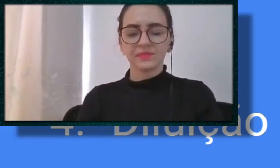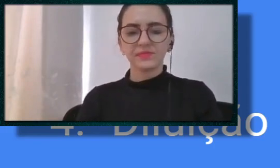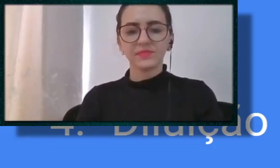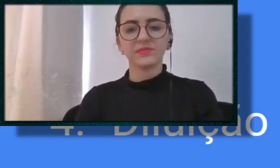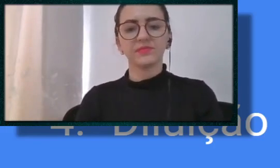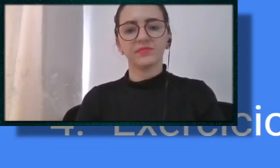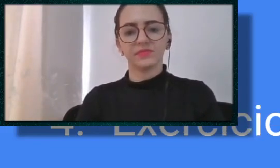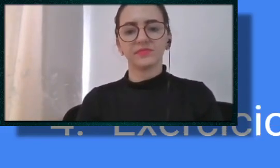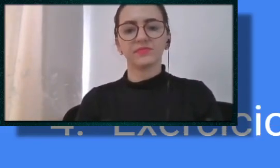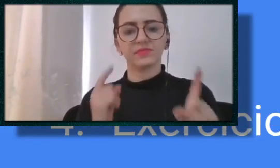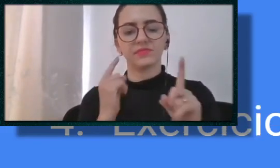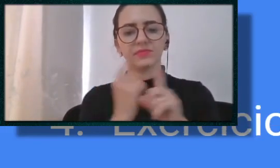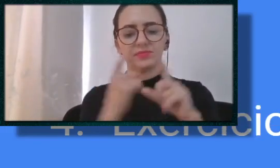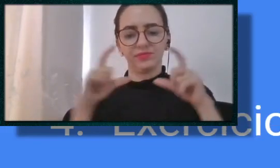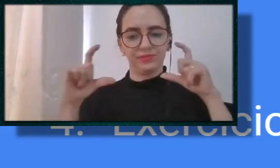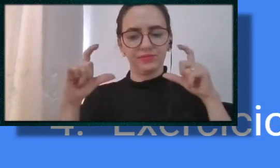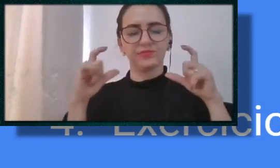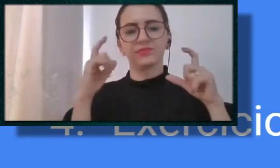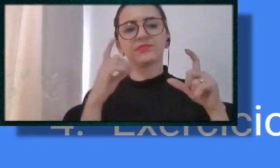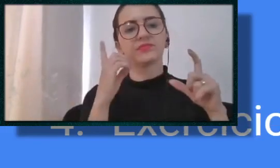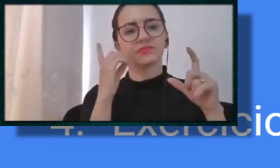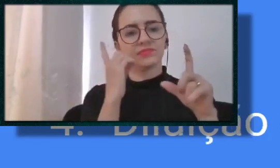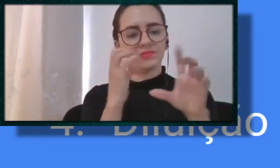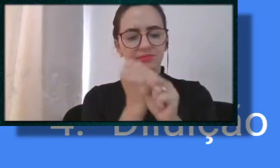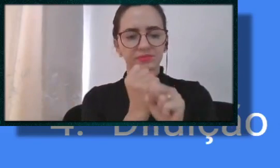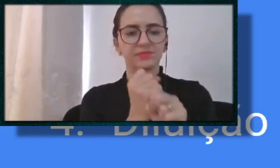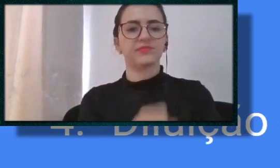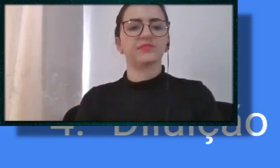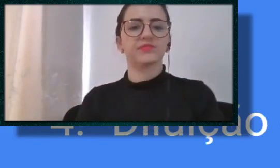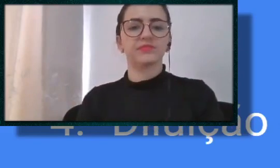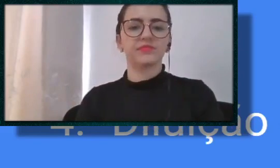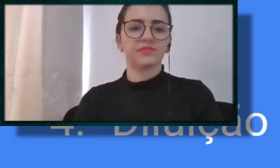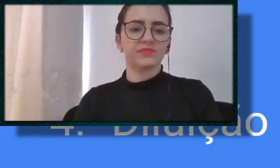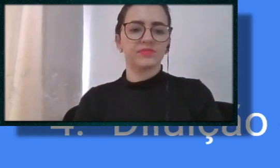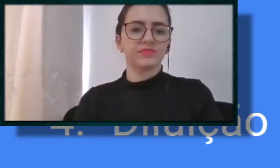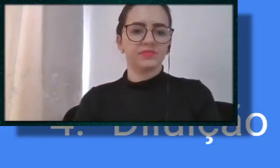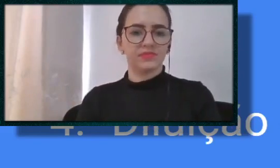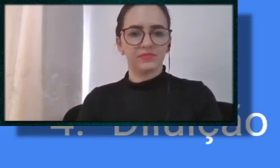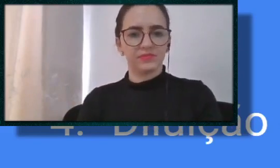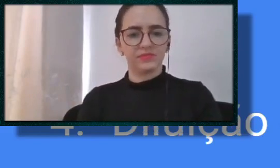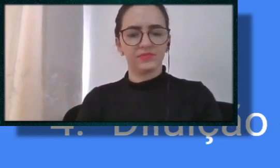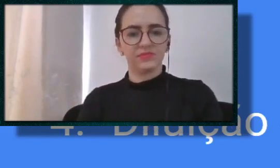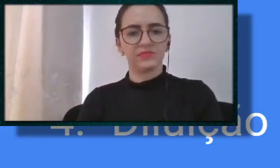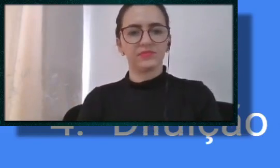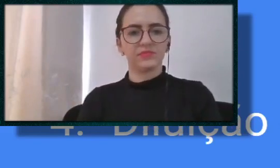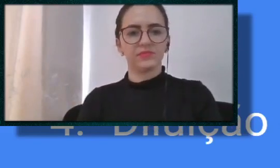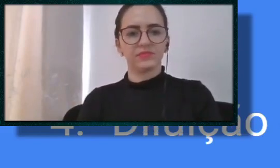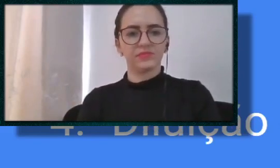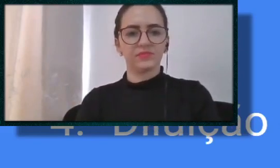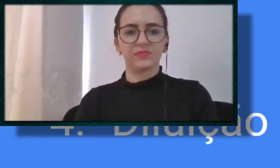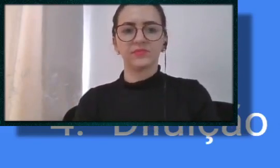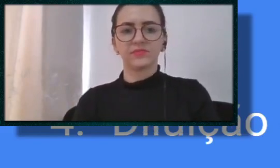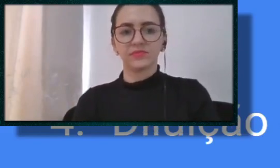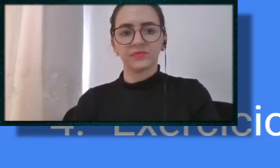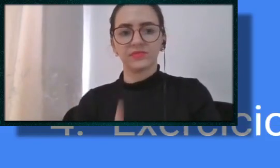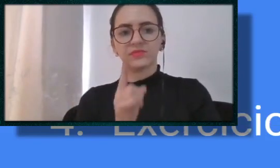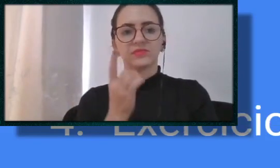2, certo? Fizemos também, respondemos as questões, tá? E aí a gente parou nesse de cá.